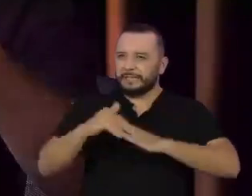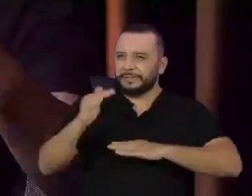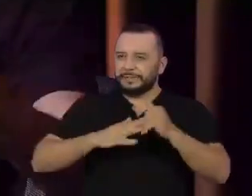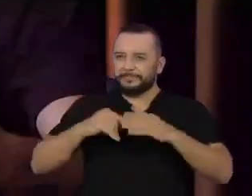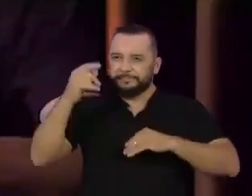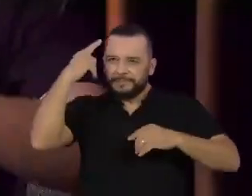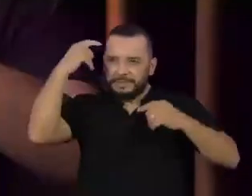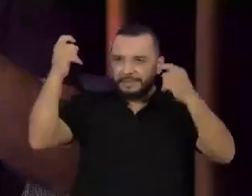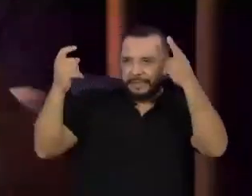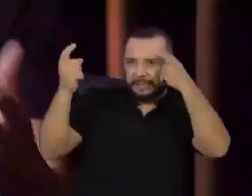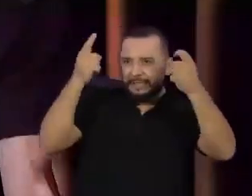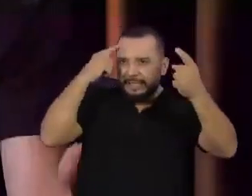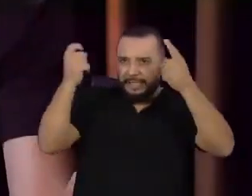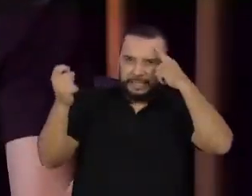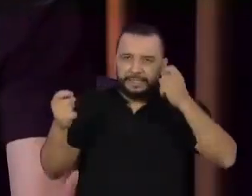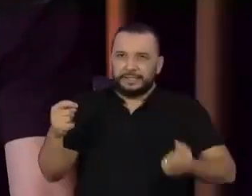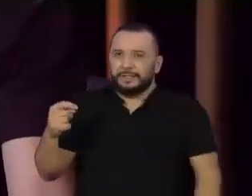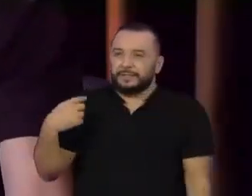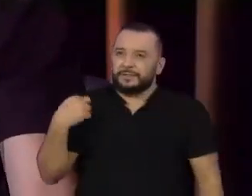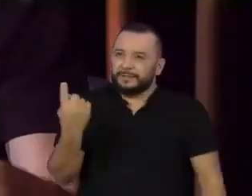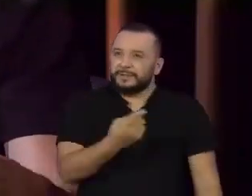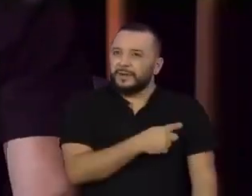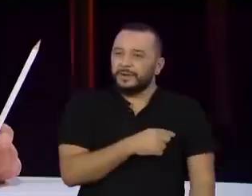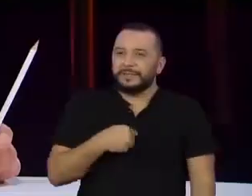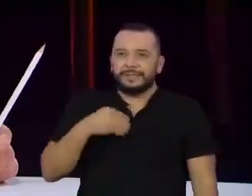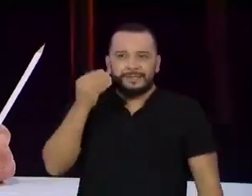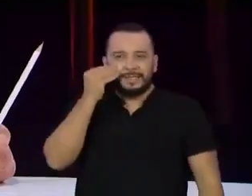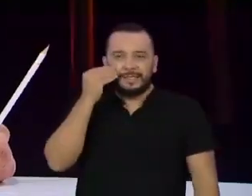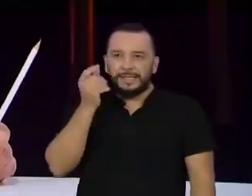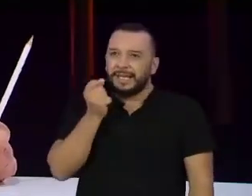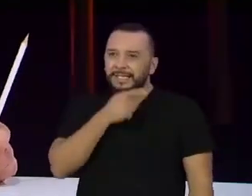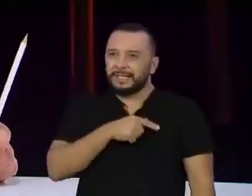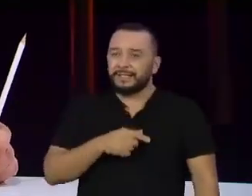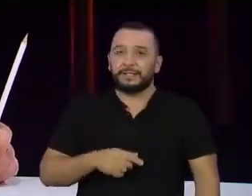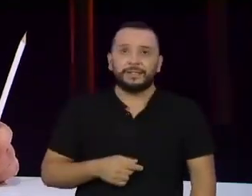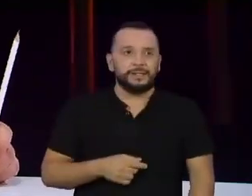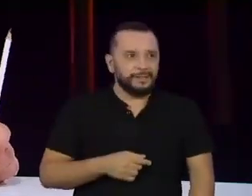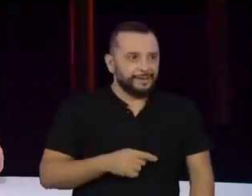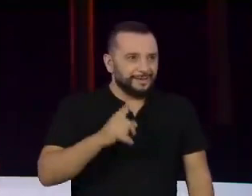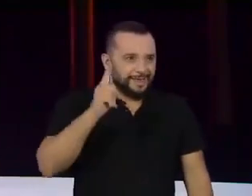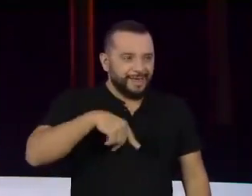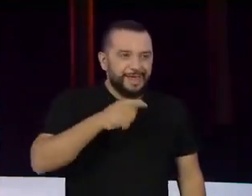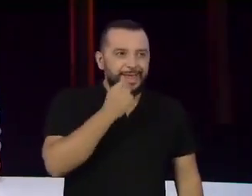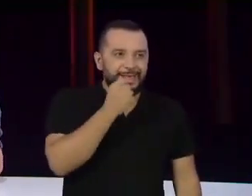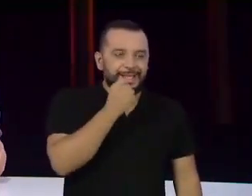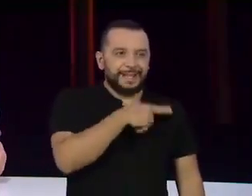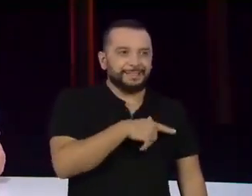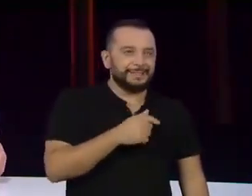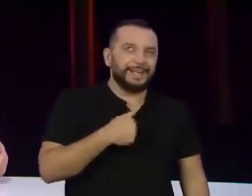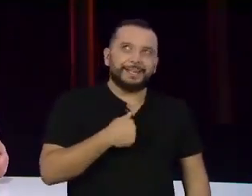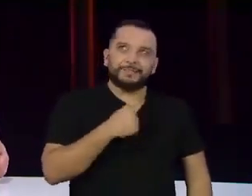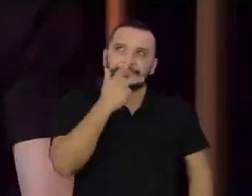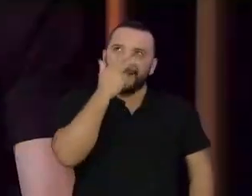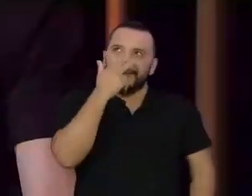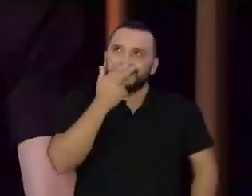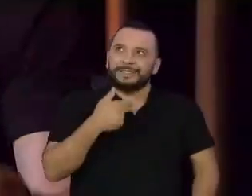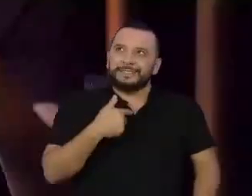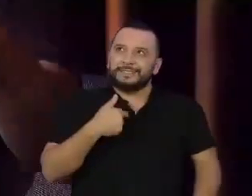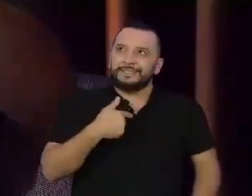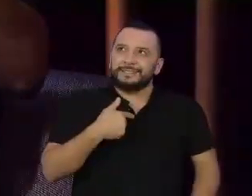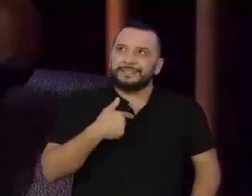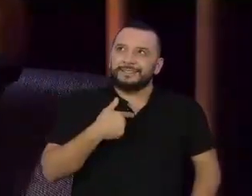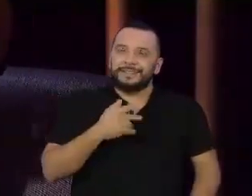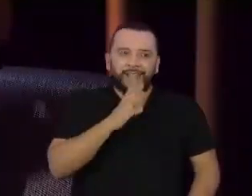hora, e ele é engraçado, mas ele não está tentando ser engraçado, muito então se hábil, comunica muito bem. Assim, é aquele engraçado involuntário. Mas não é que você está